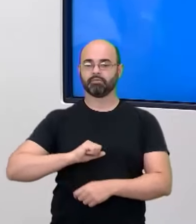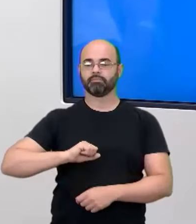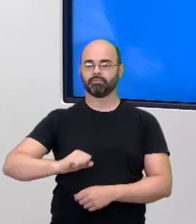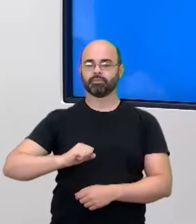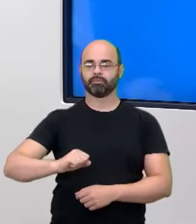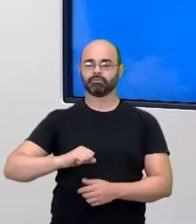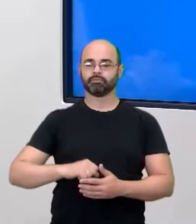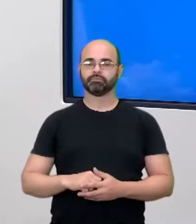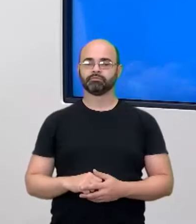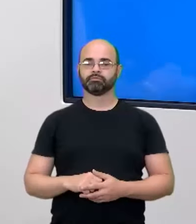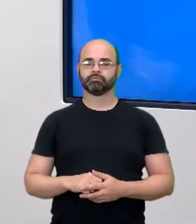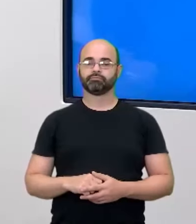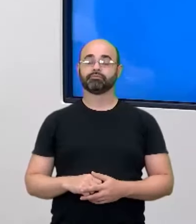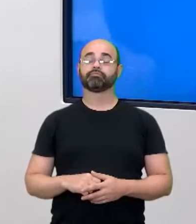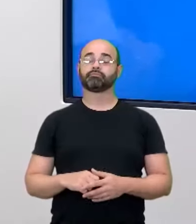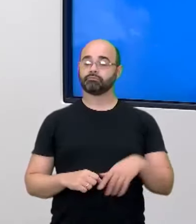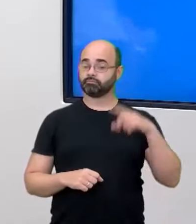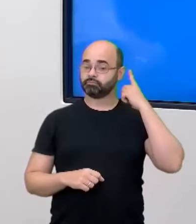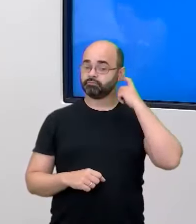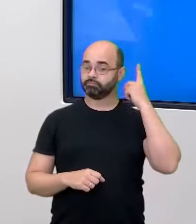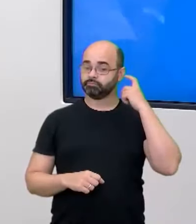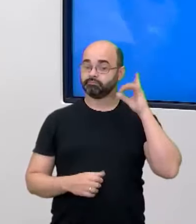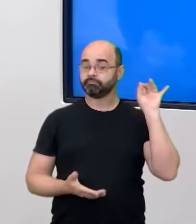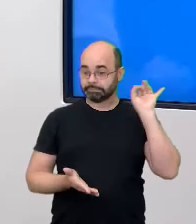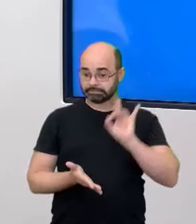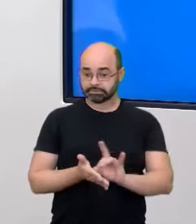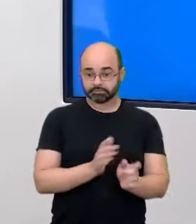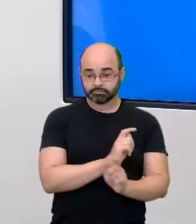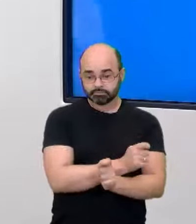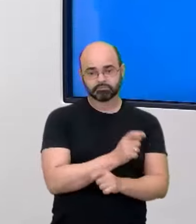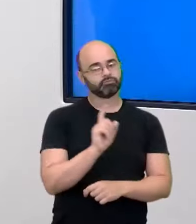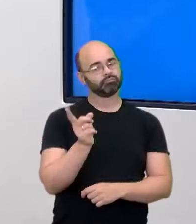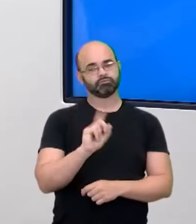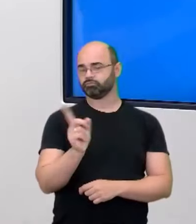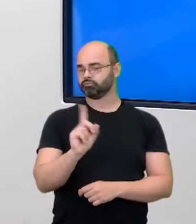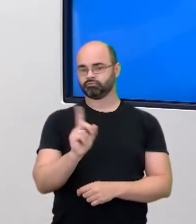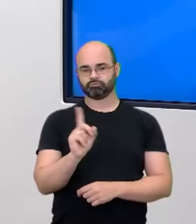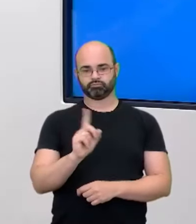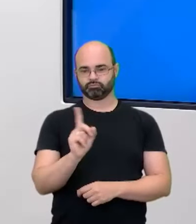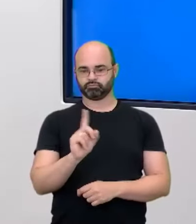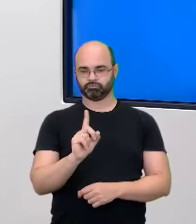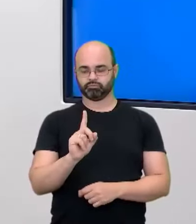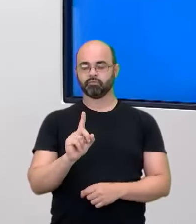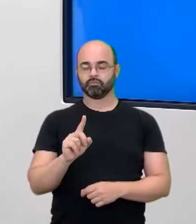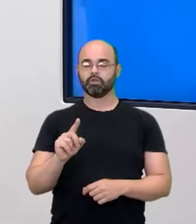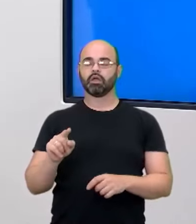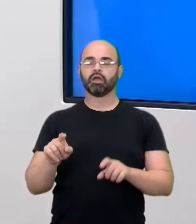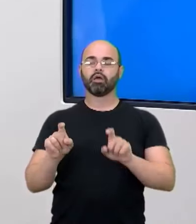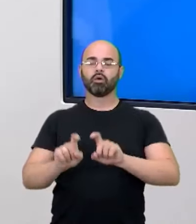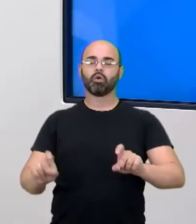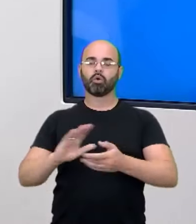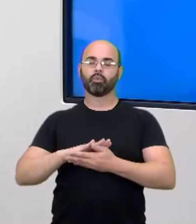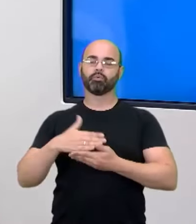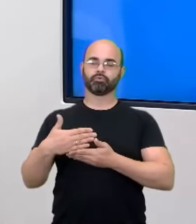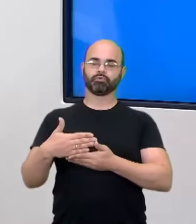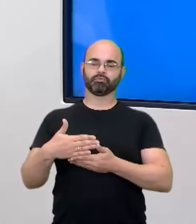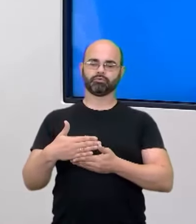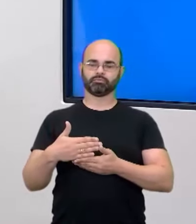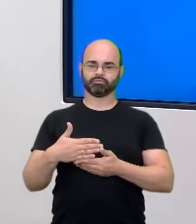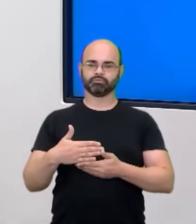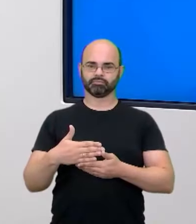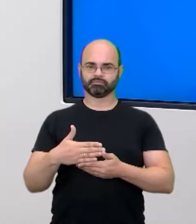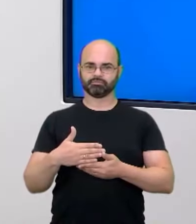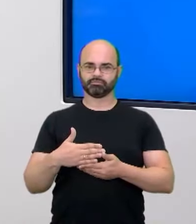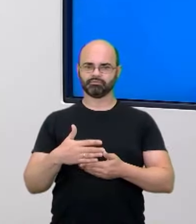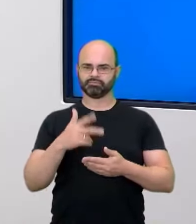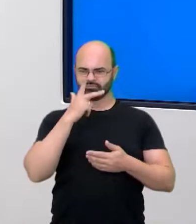sons sintéticos, não são sons de instrumentos musicais. Você vai falar assim, peraí, tô ouvindo uma sanfona aí, tô